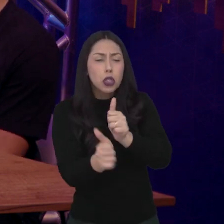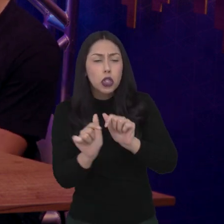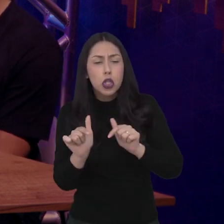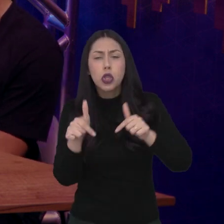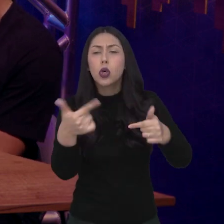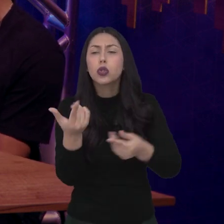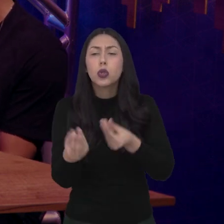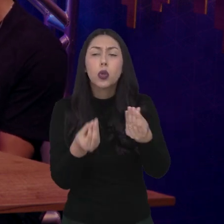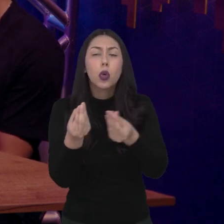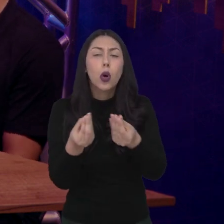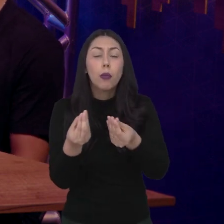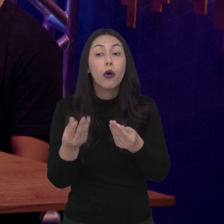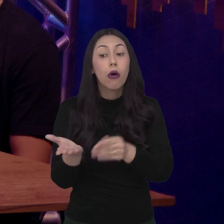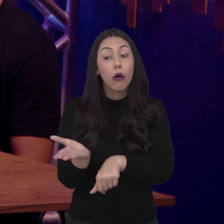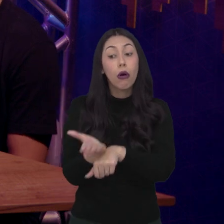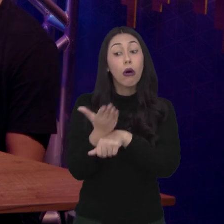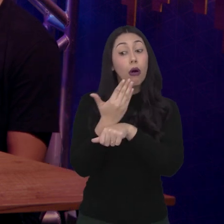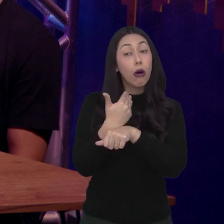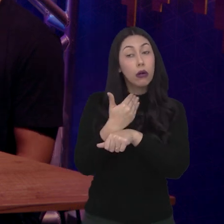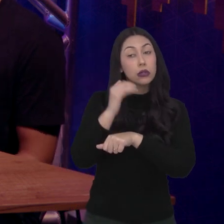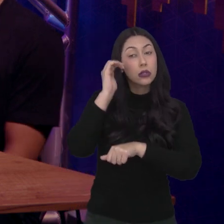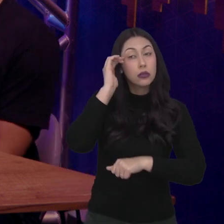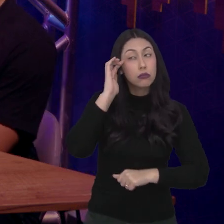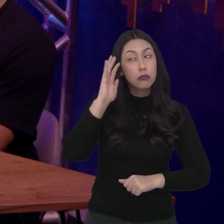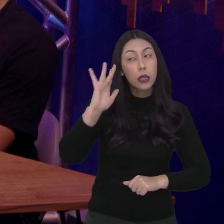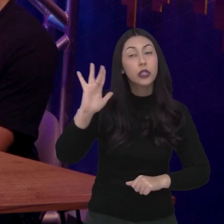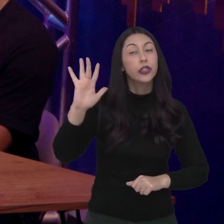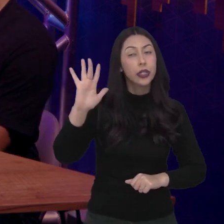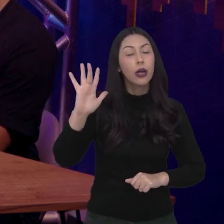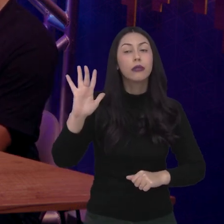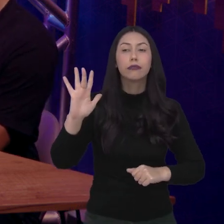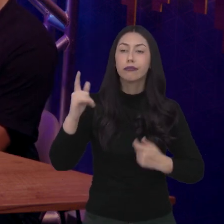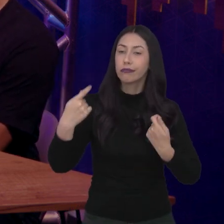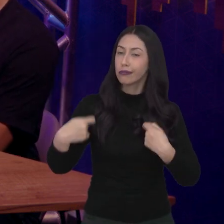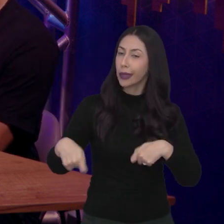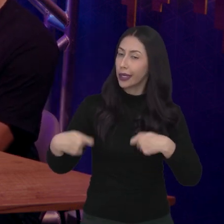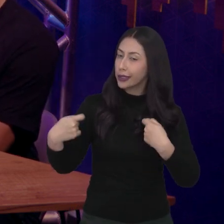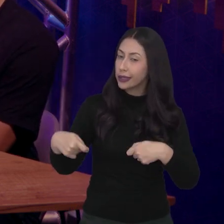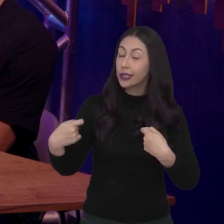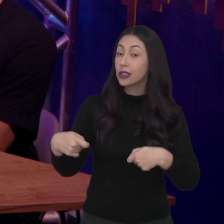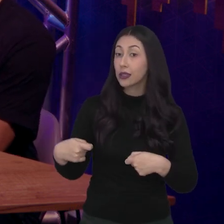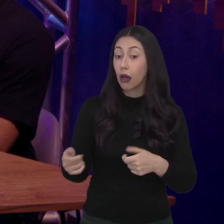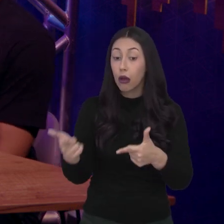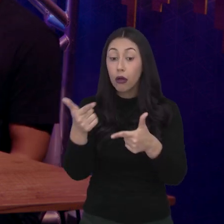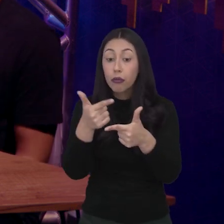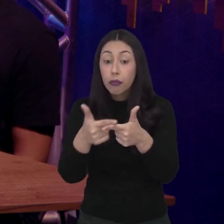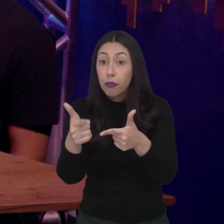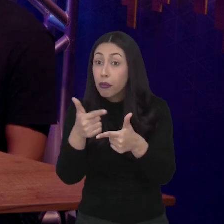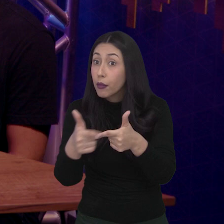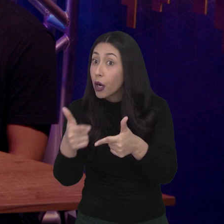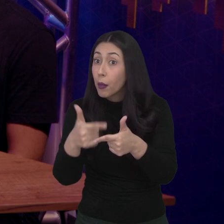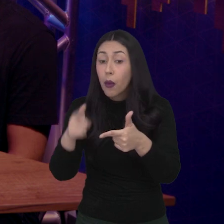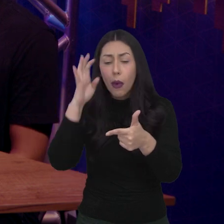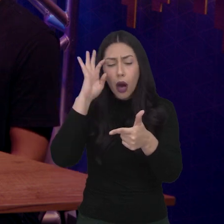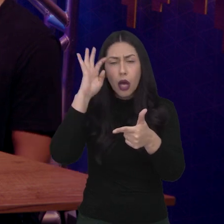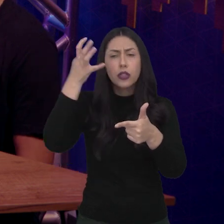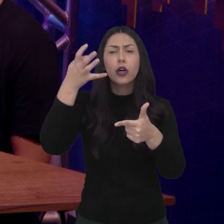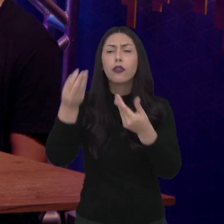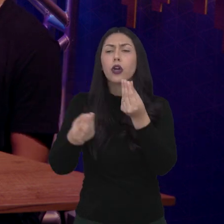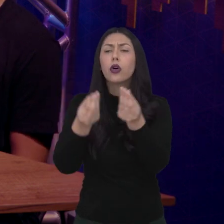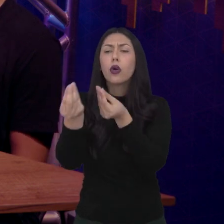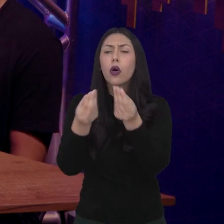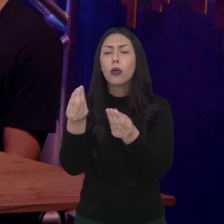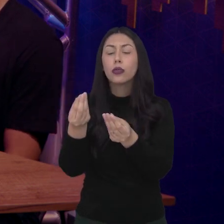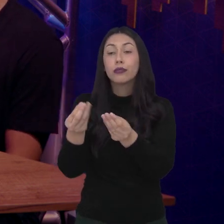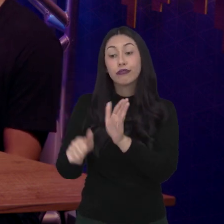esporte, determinado movimento e tudo mais. Então, tudo depende da imaginação. Uhum. Resolução de problemas gerais na